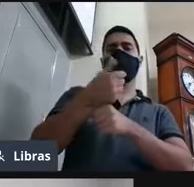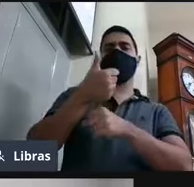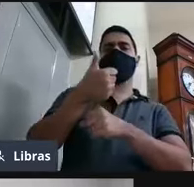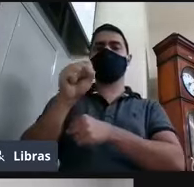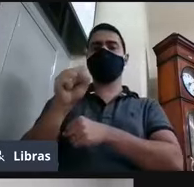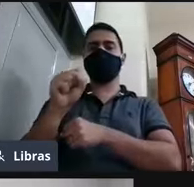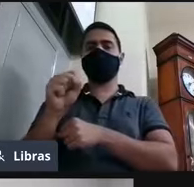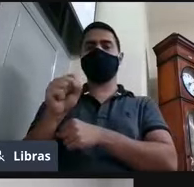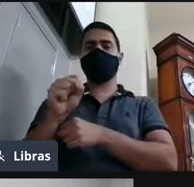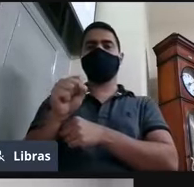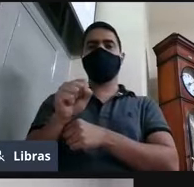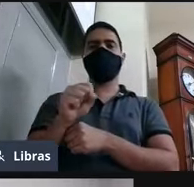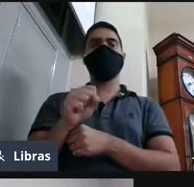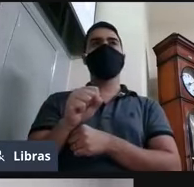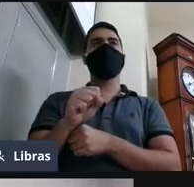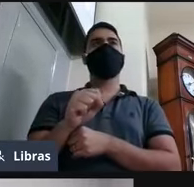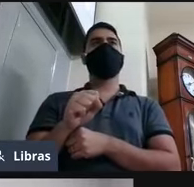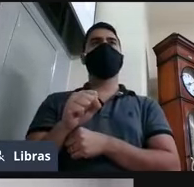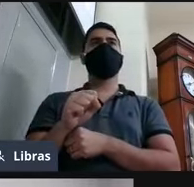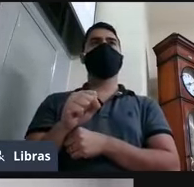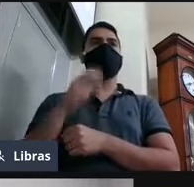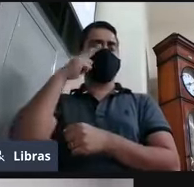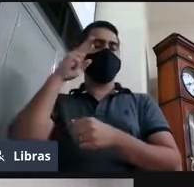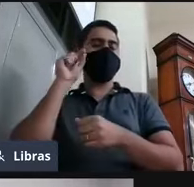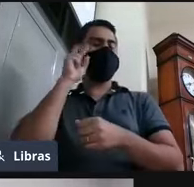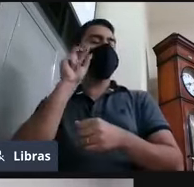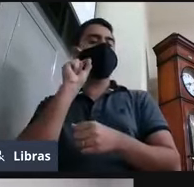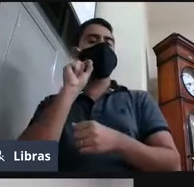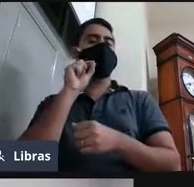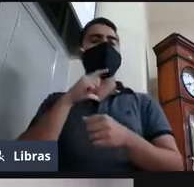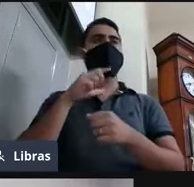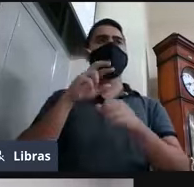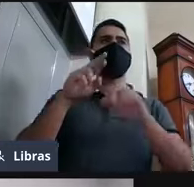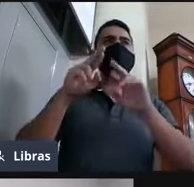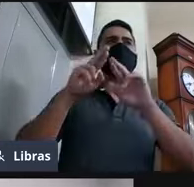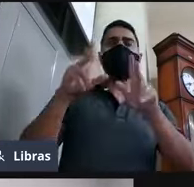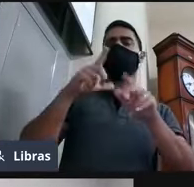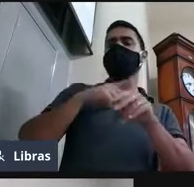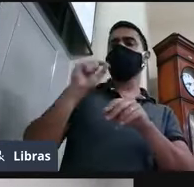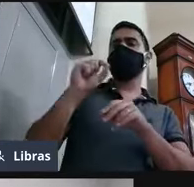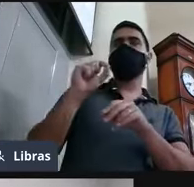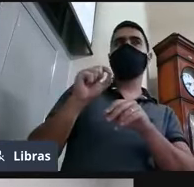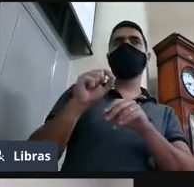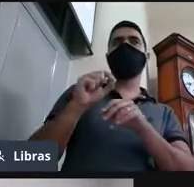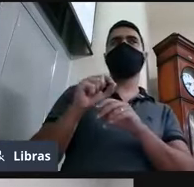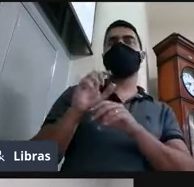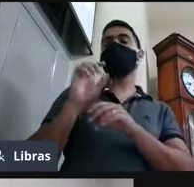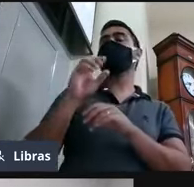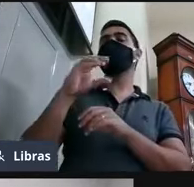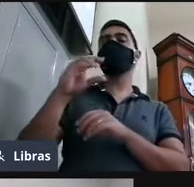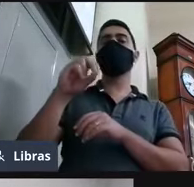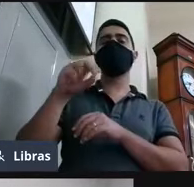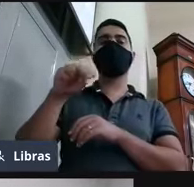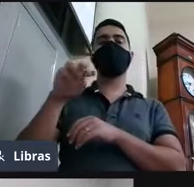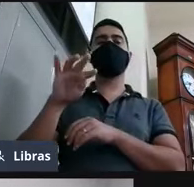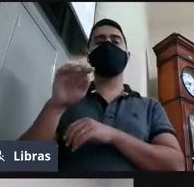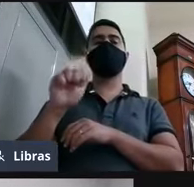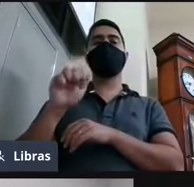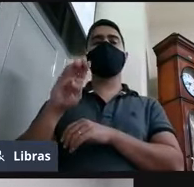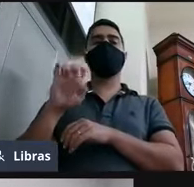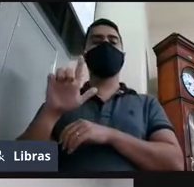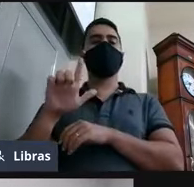emitido pelo parecer do Tribunal de Contas, e verifiquei que as irregularidades identificadas são de cunho contábil, como o